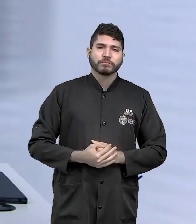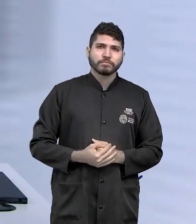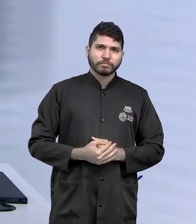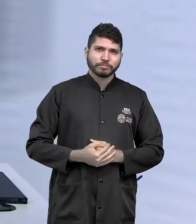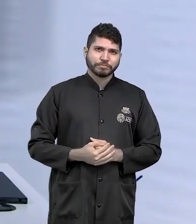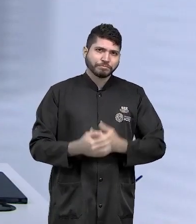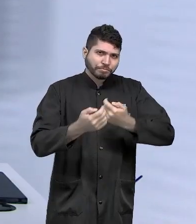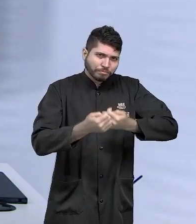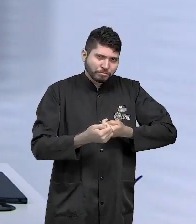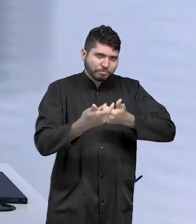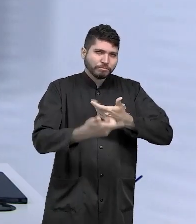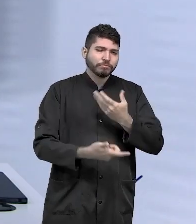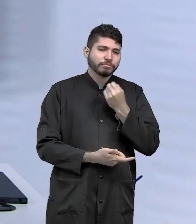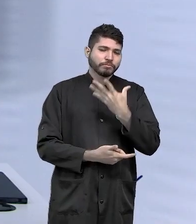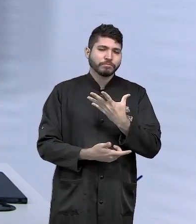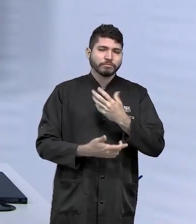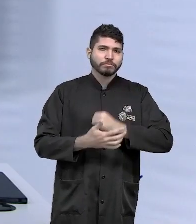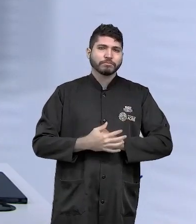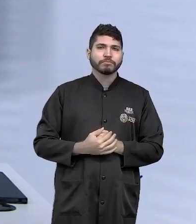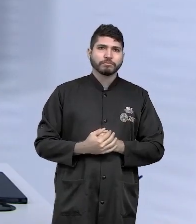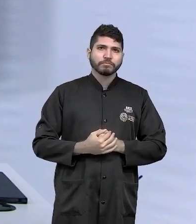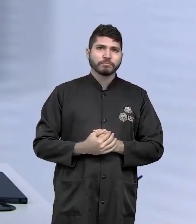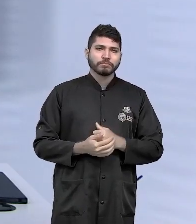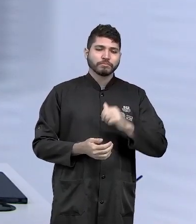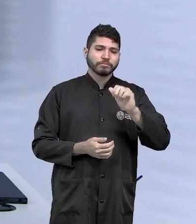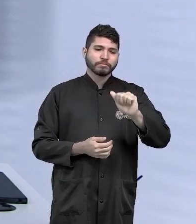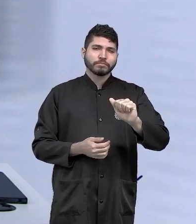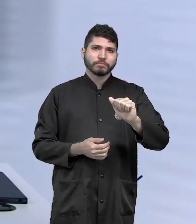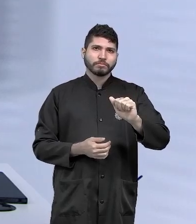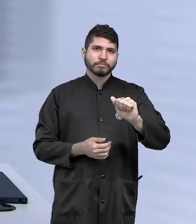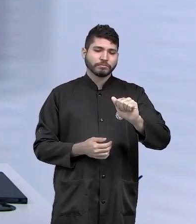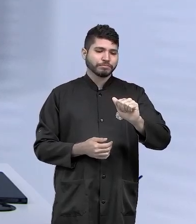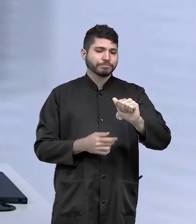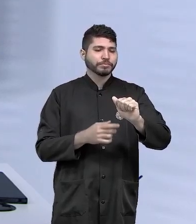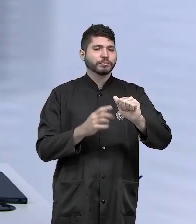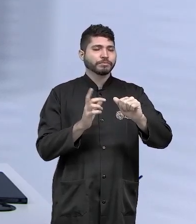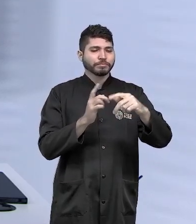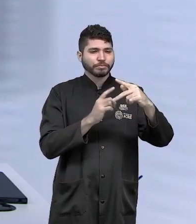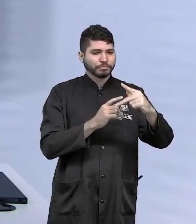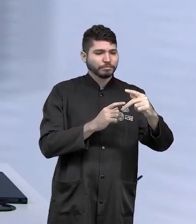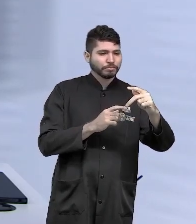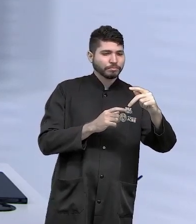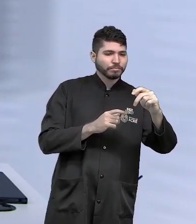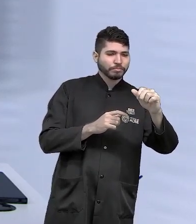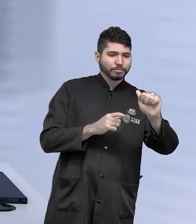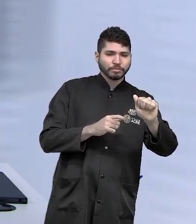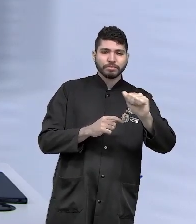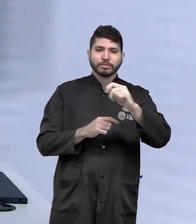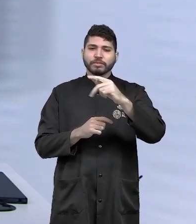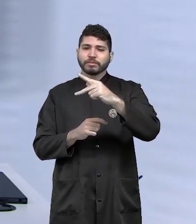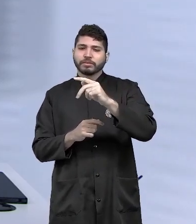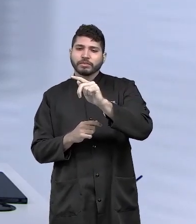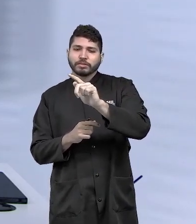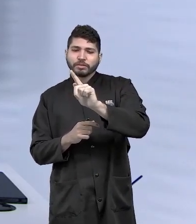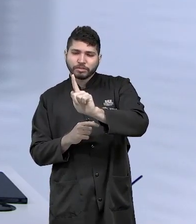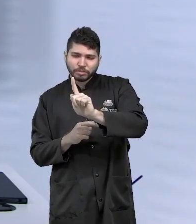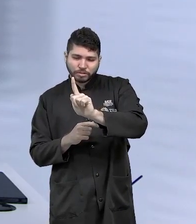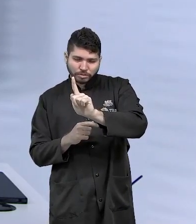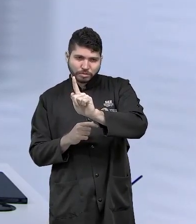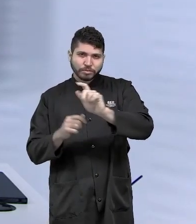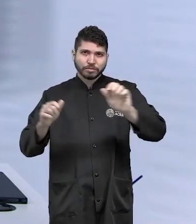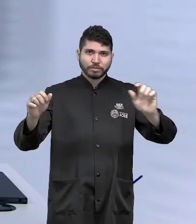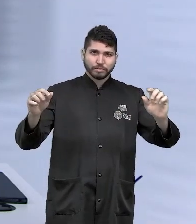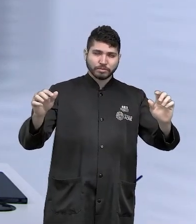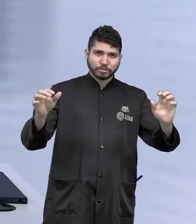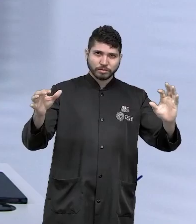uma dica legal para você. A PA, que é uma correlação da PG, elas estão ali intimamente ligadas, ela envolve